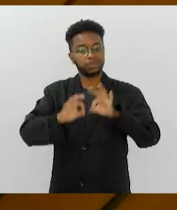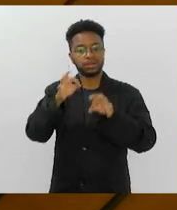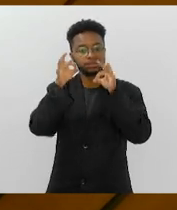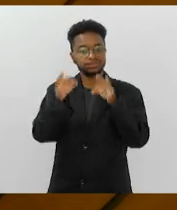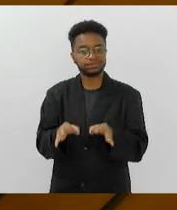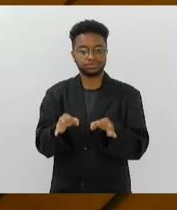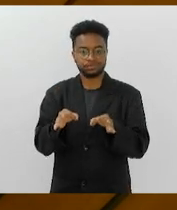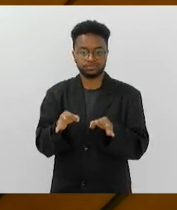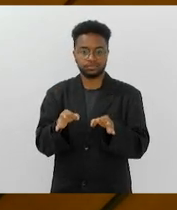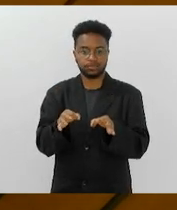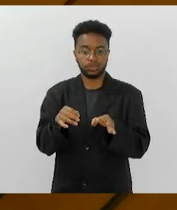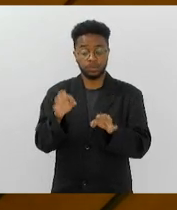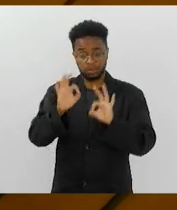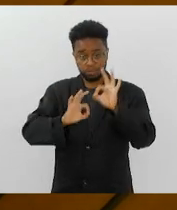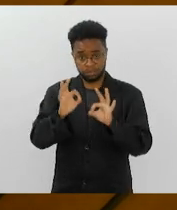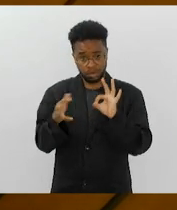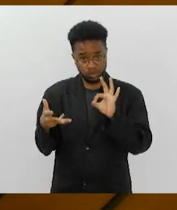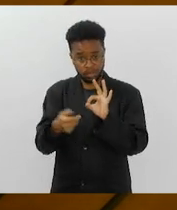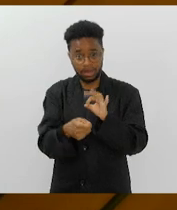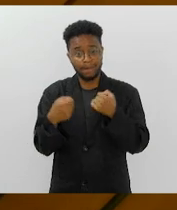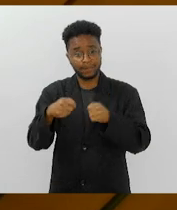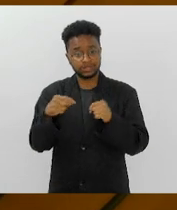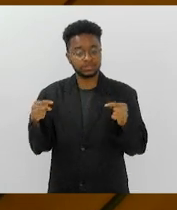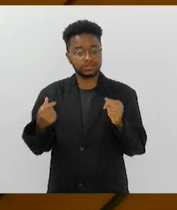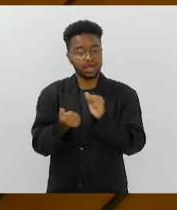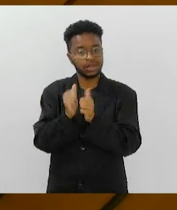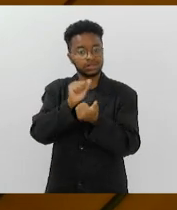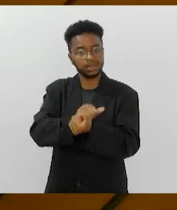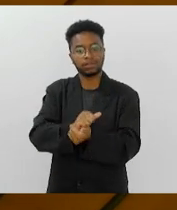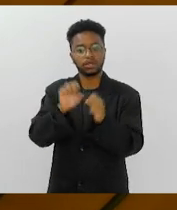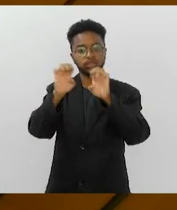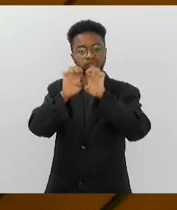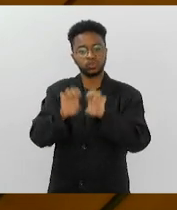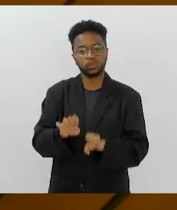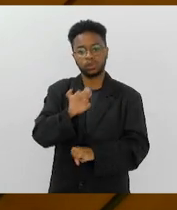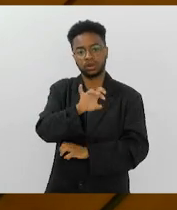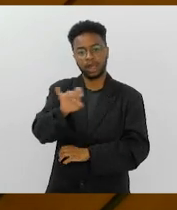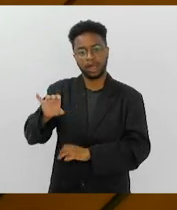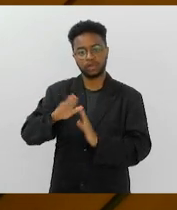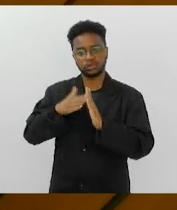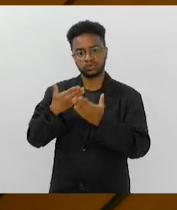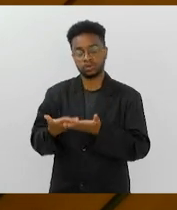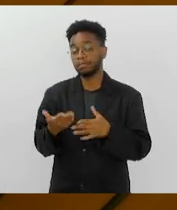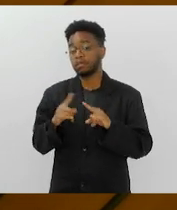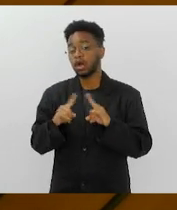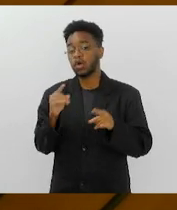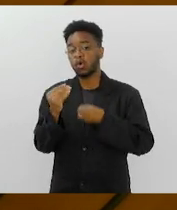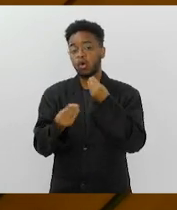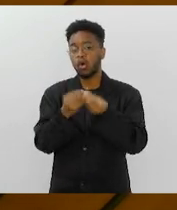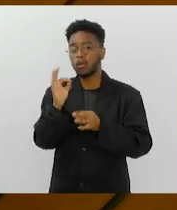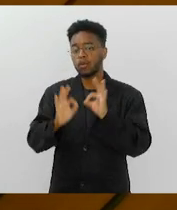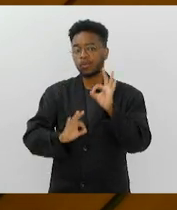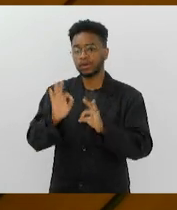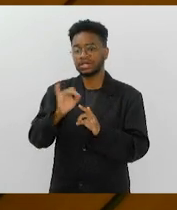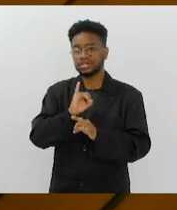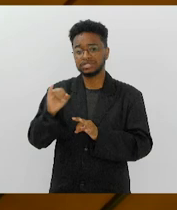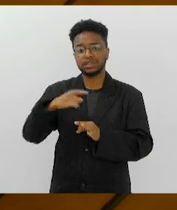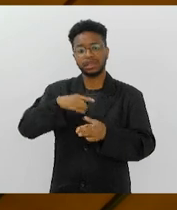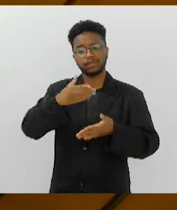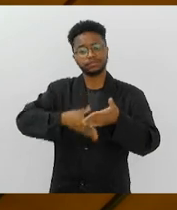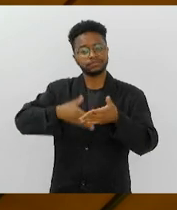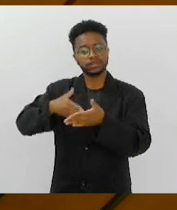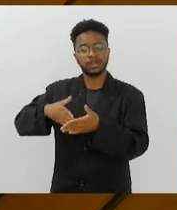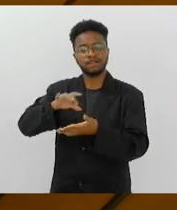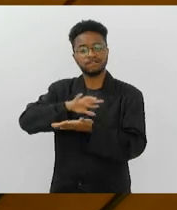um plano eficiente ele precisa ser adequado às estruturas de cada escola. Então, como construir isso diante de tantas unidades de